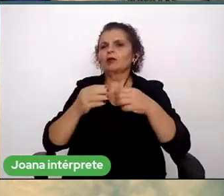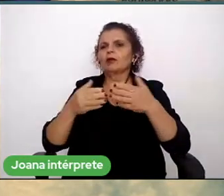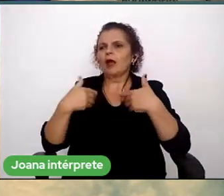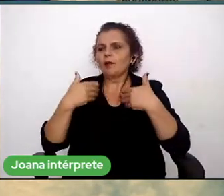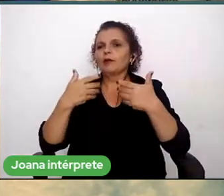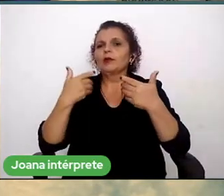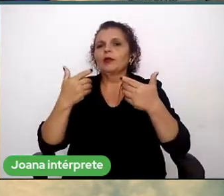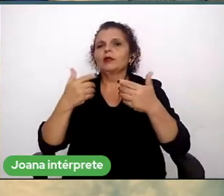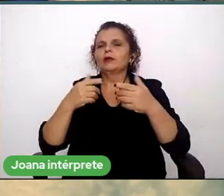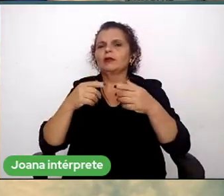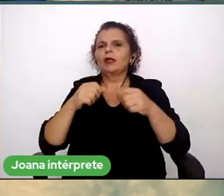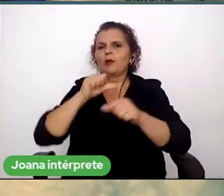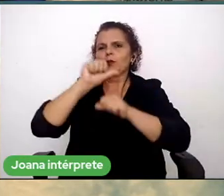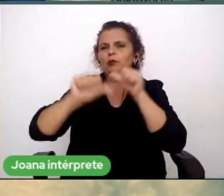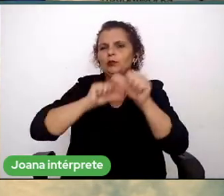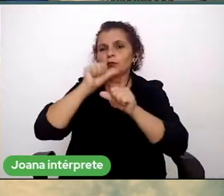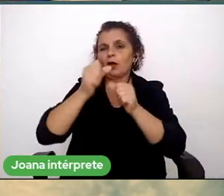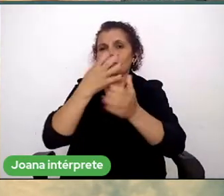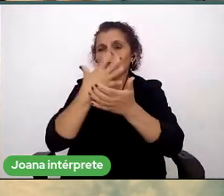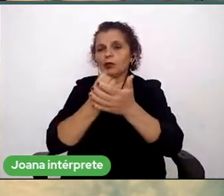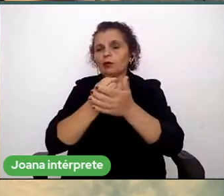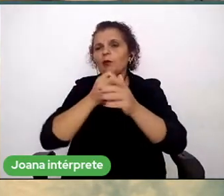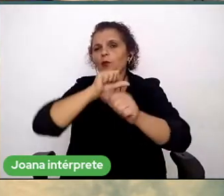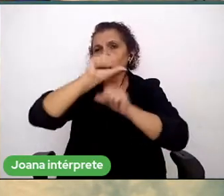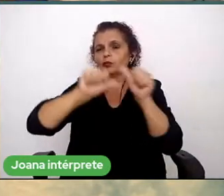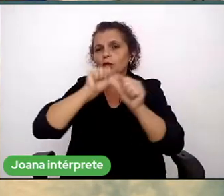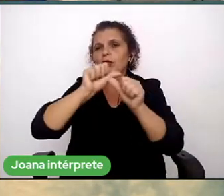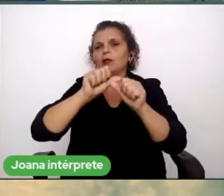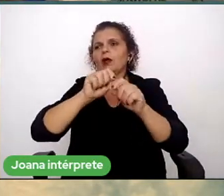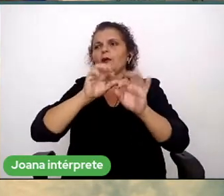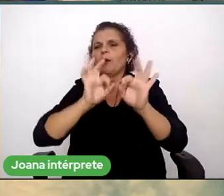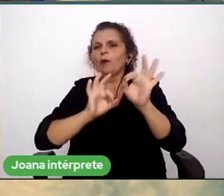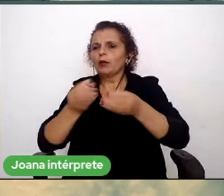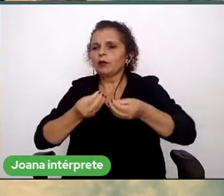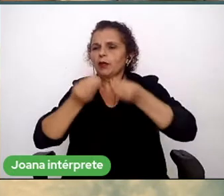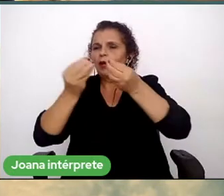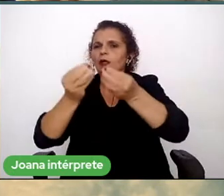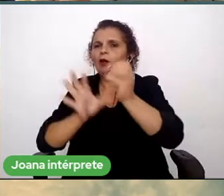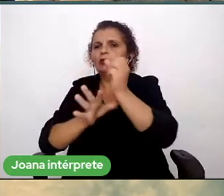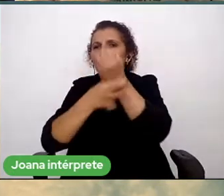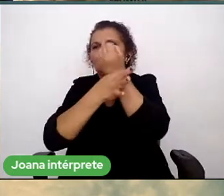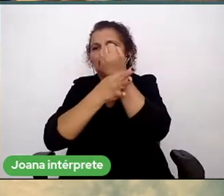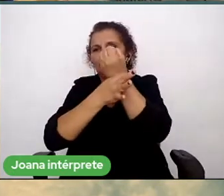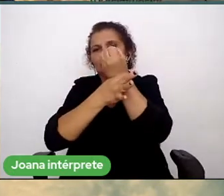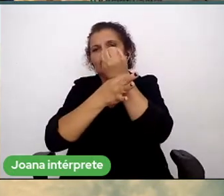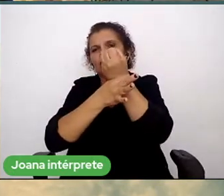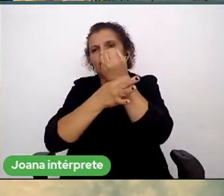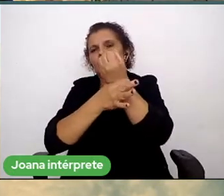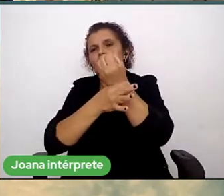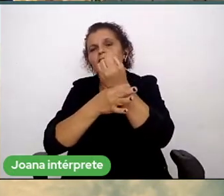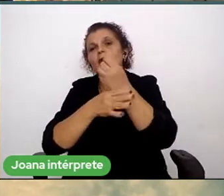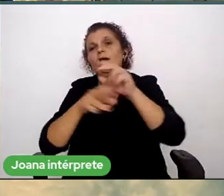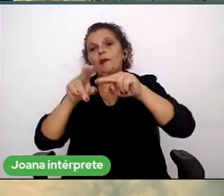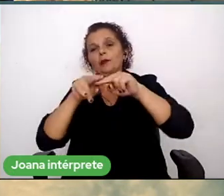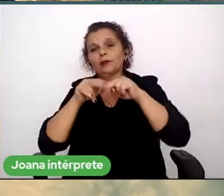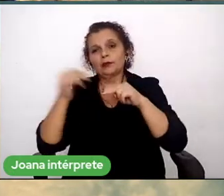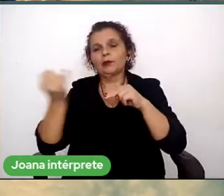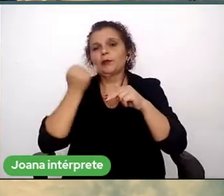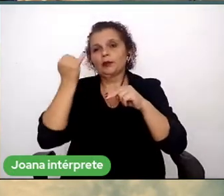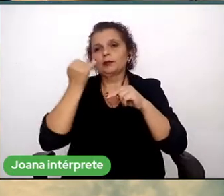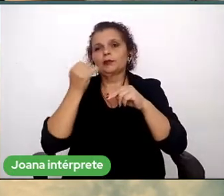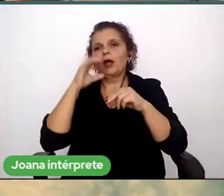exemplo de quebrar o software que tá entregue até agora ou senão eu posso entregar a com segurança então gente entender Por isso a importância de tomar Beauty